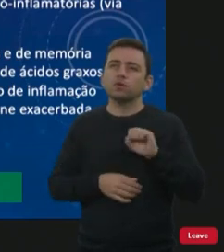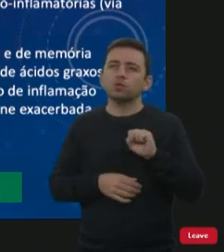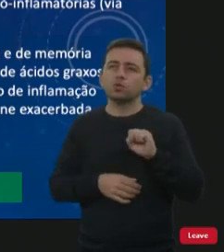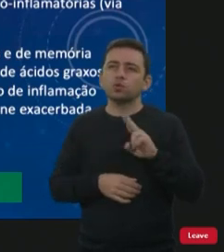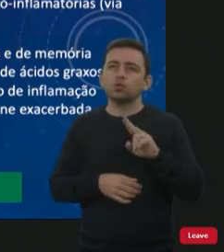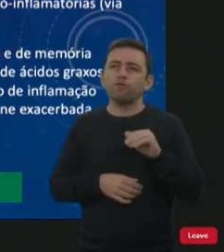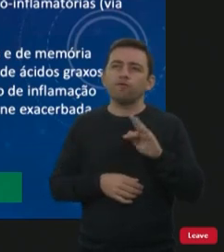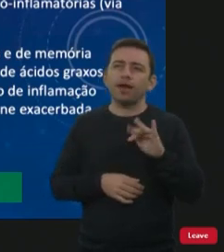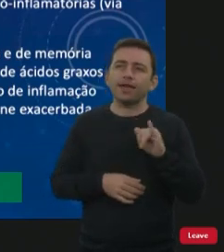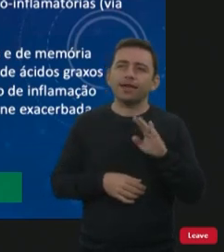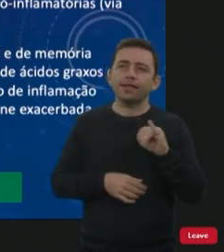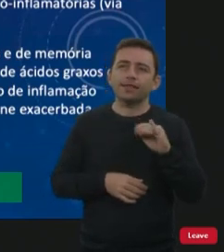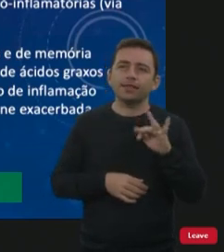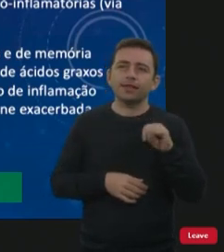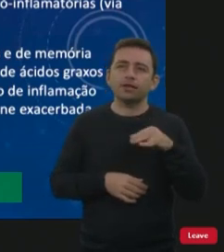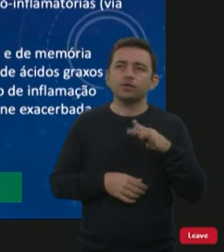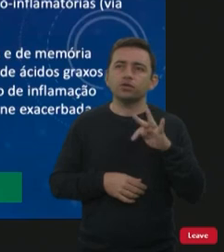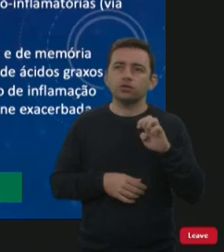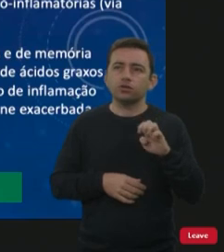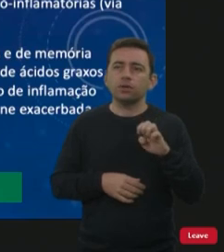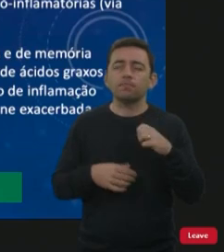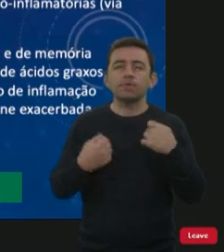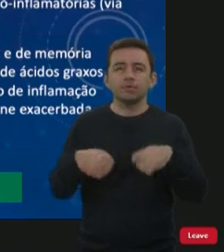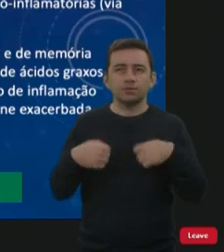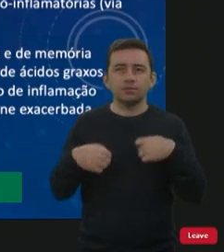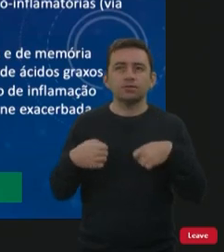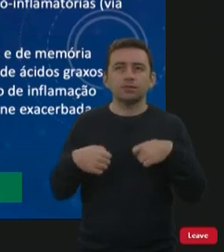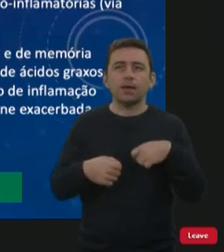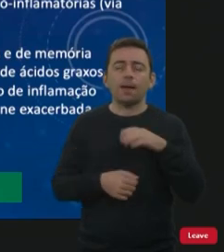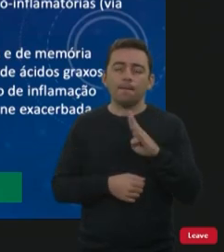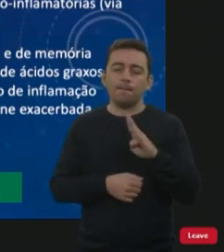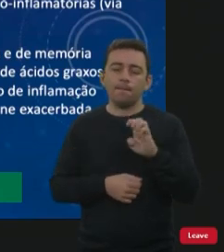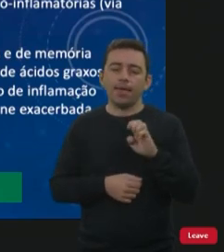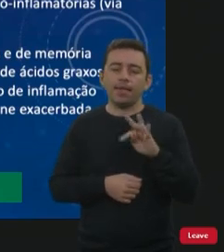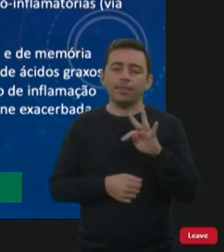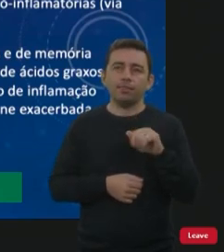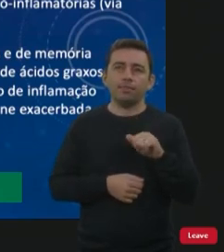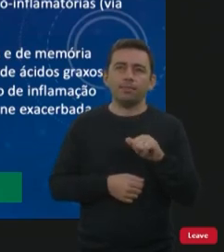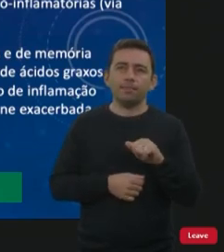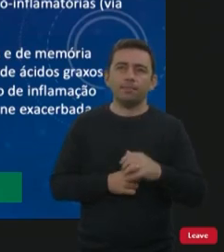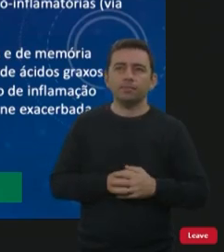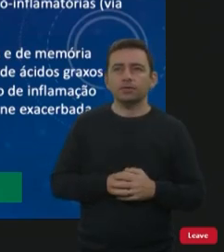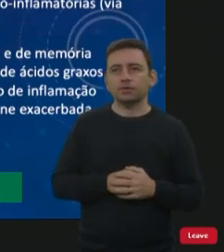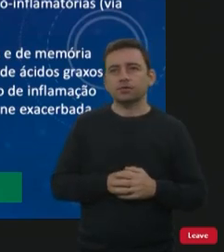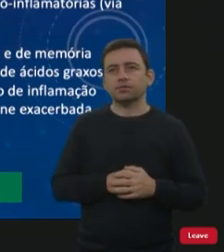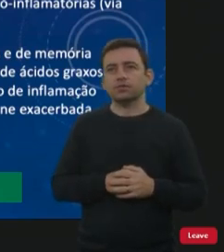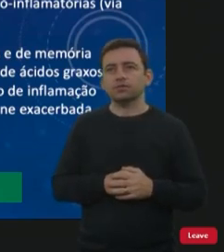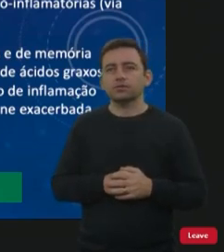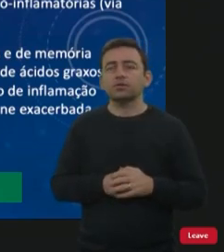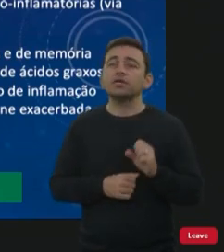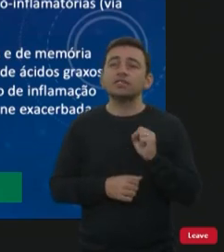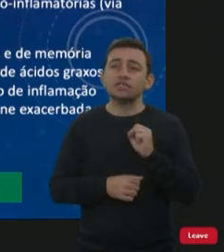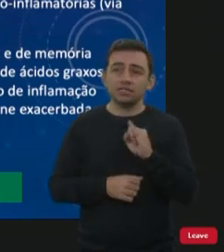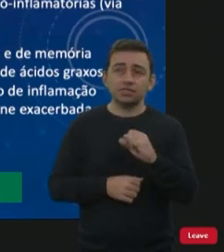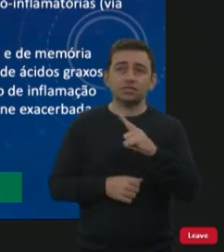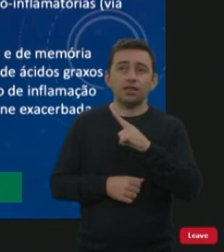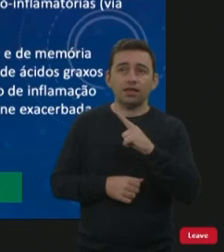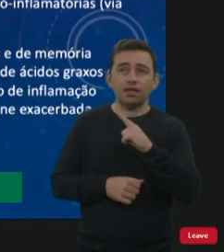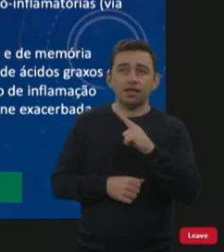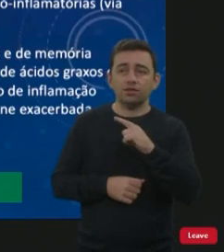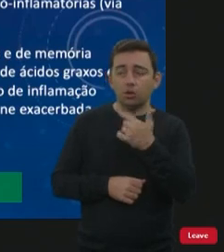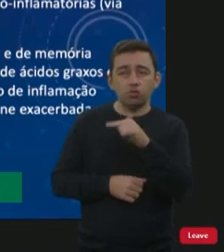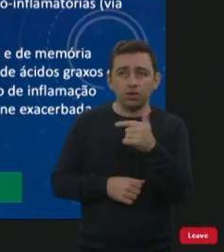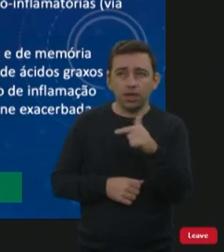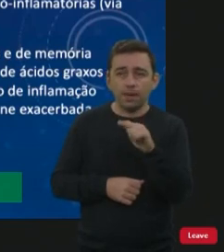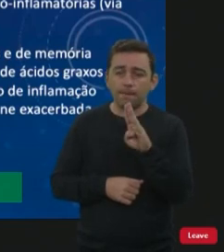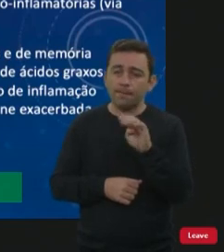é diretamente dependente da beta-oxidação. Então, se a beta-oxidação não funciona adequadamente,